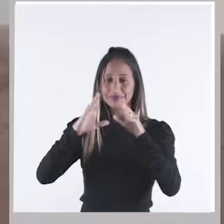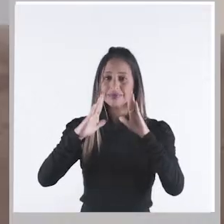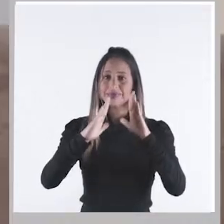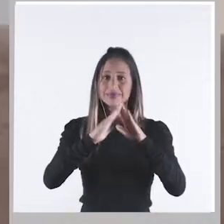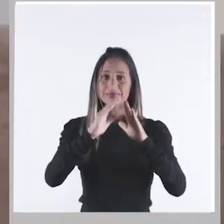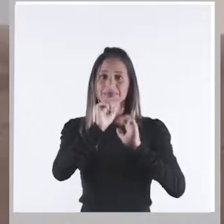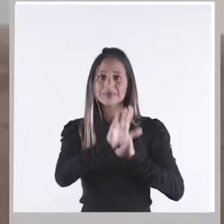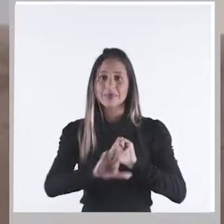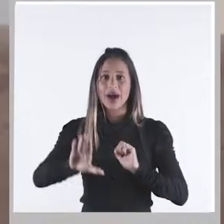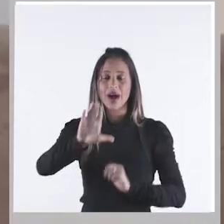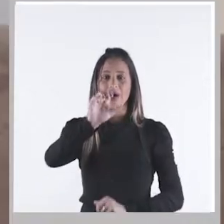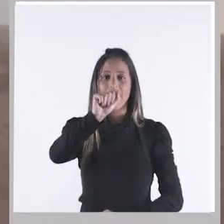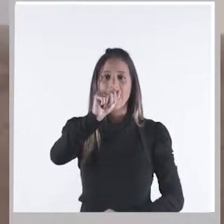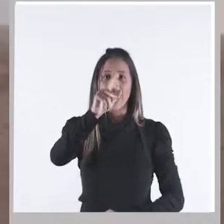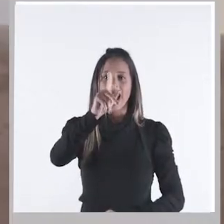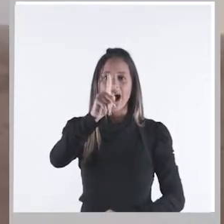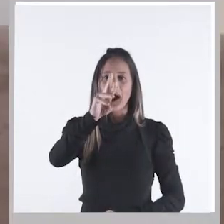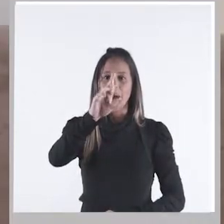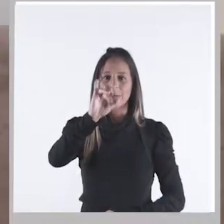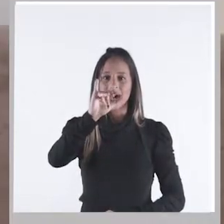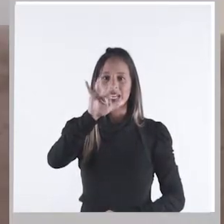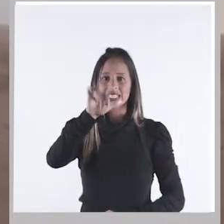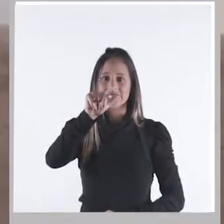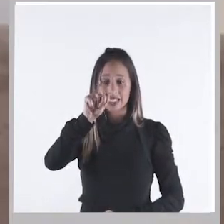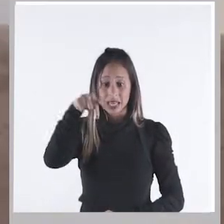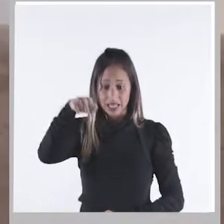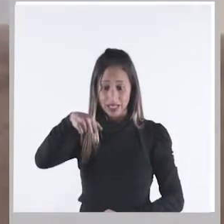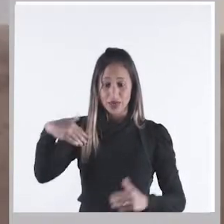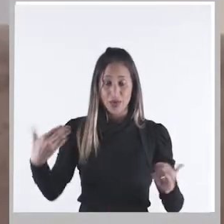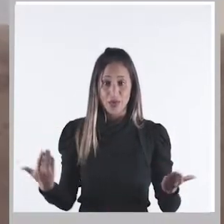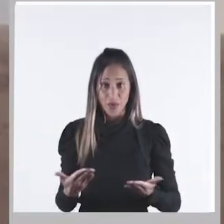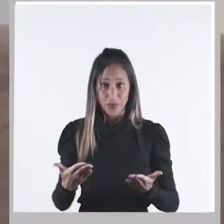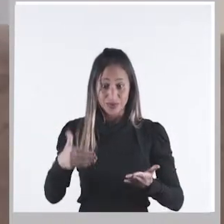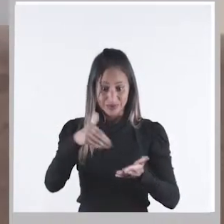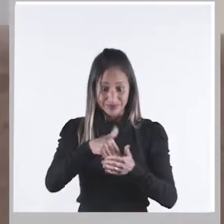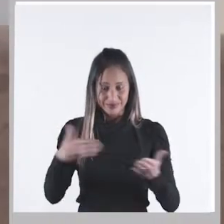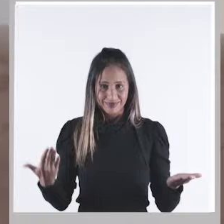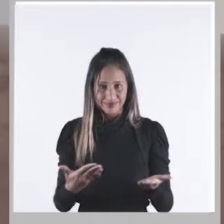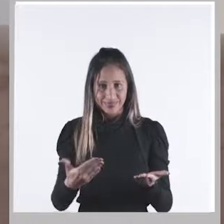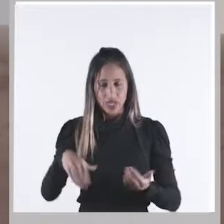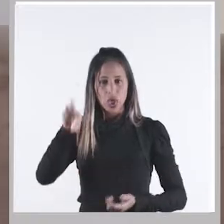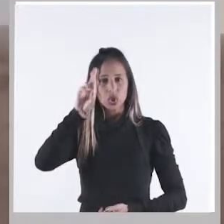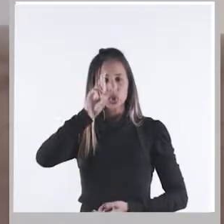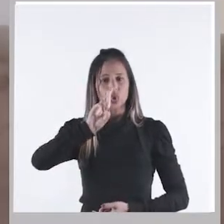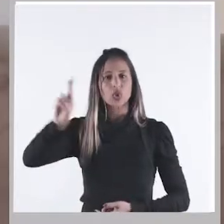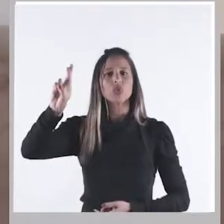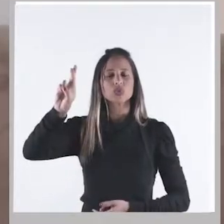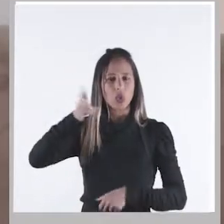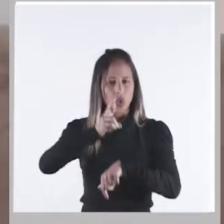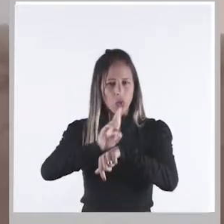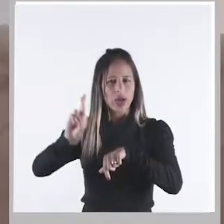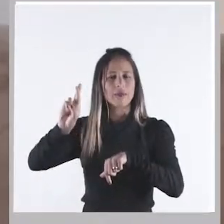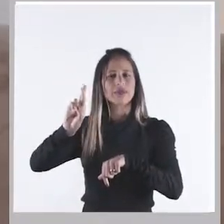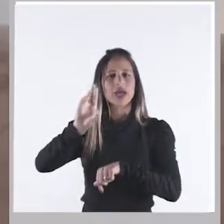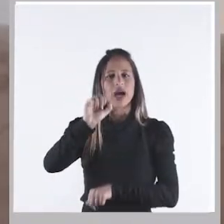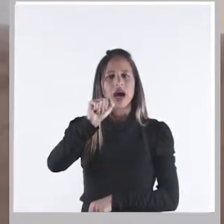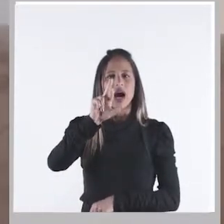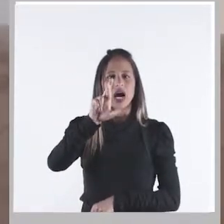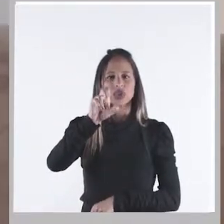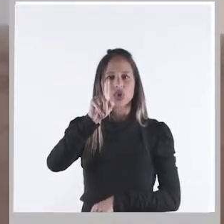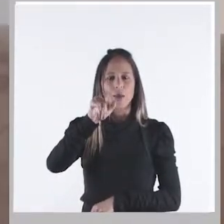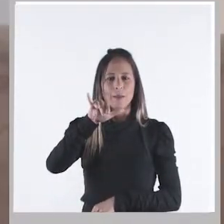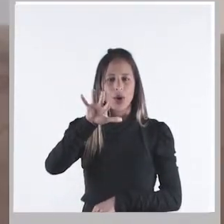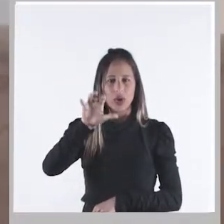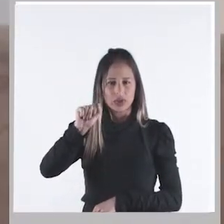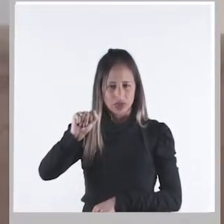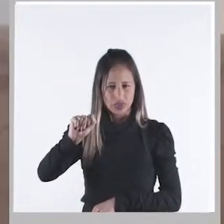no bairro Aparecida, onde nós estamos hoje. Dalva é doutora em antropologia e começou a